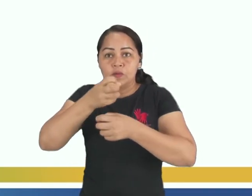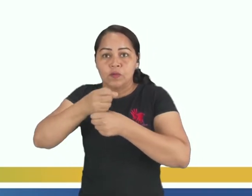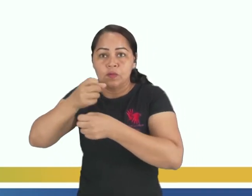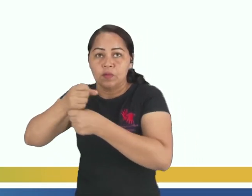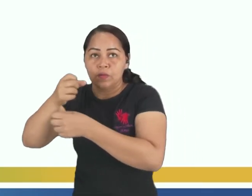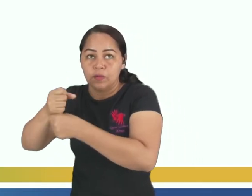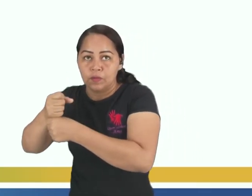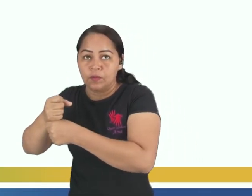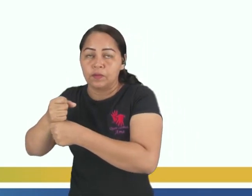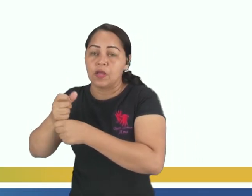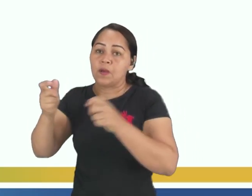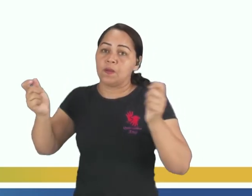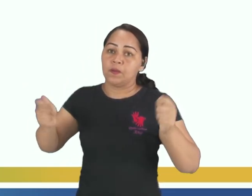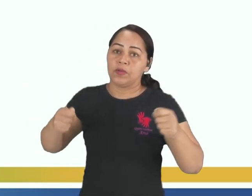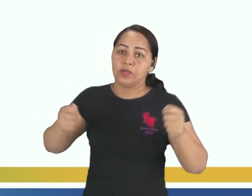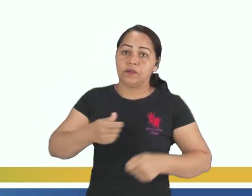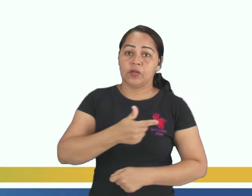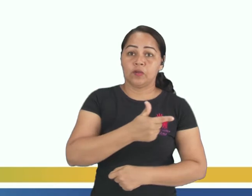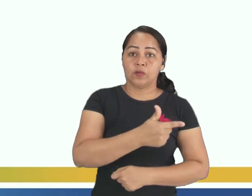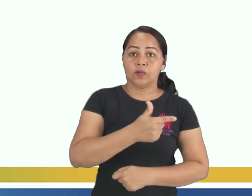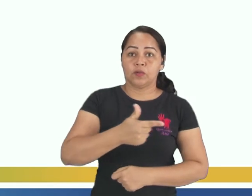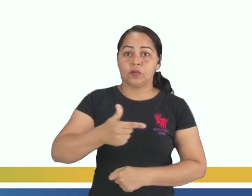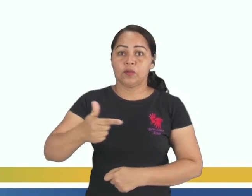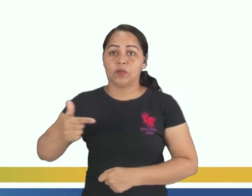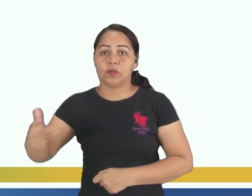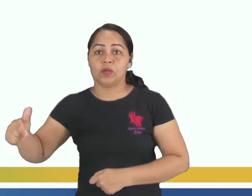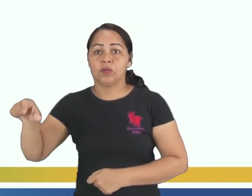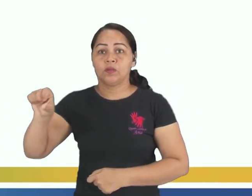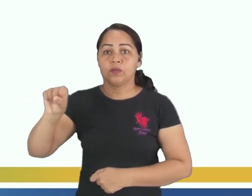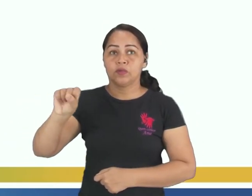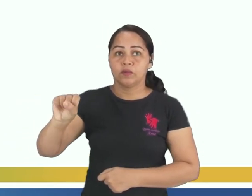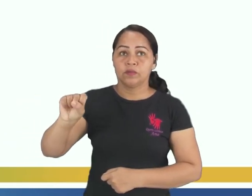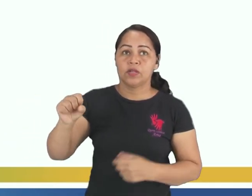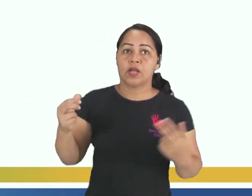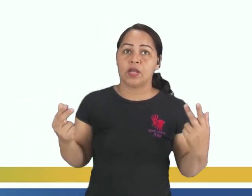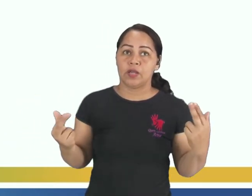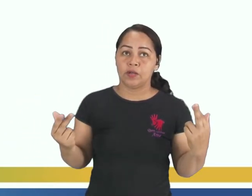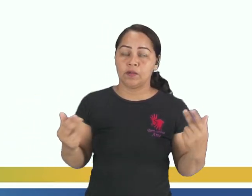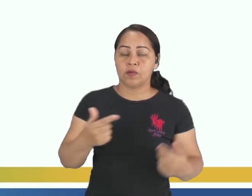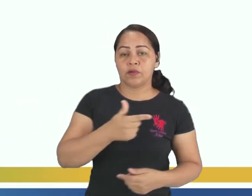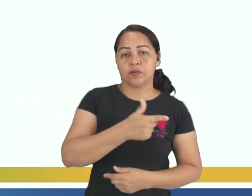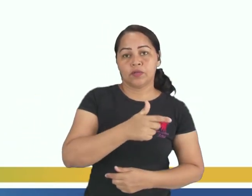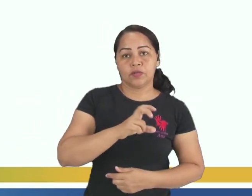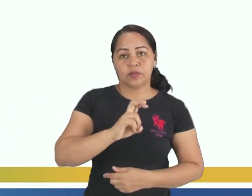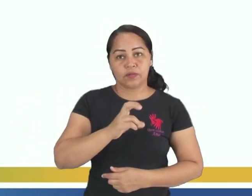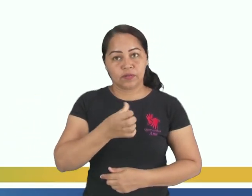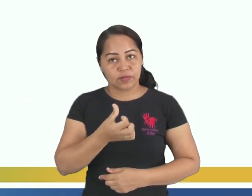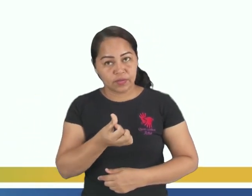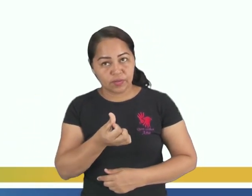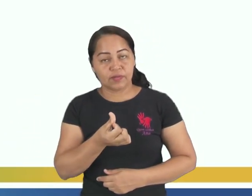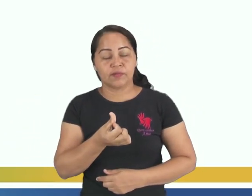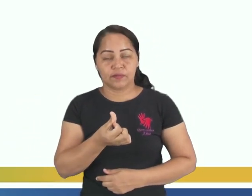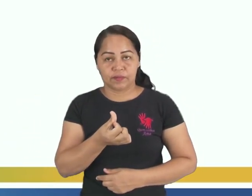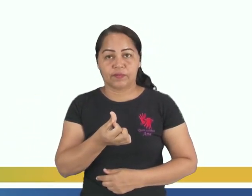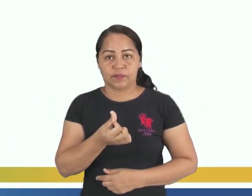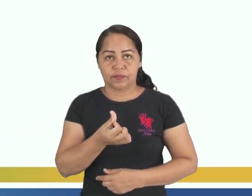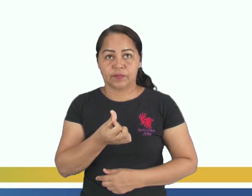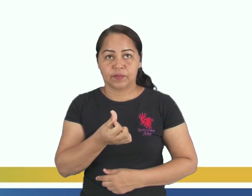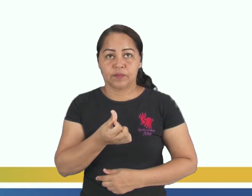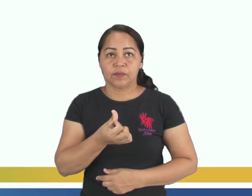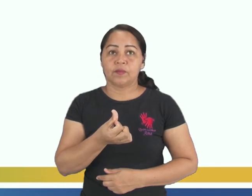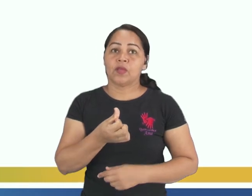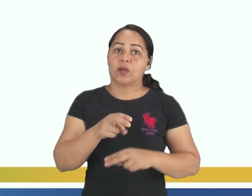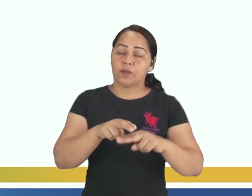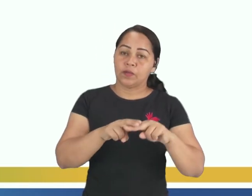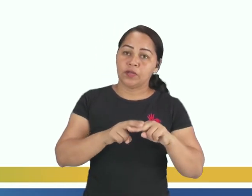fracionário, nós temos que esta conta é a mesma coisa que a raiz quarta de 2 elevado a 8. 2 elevado